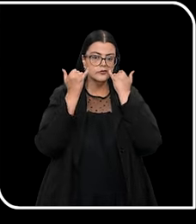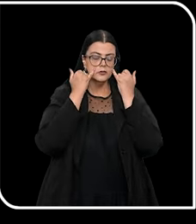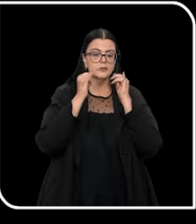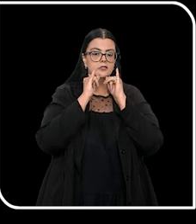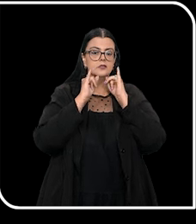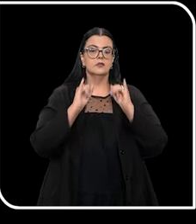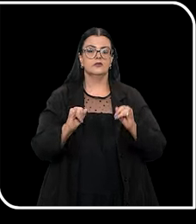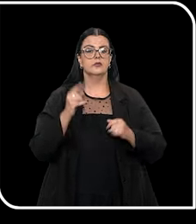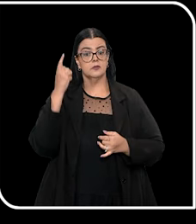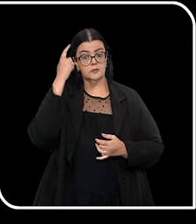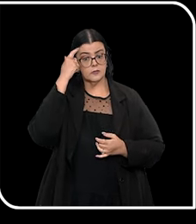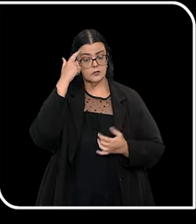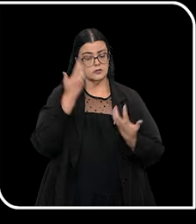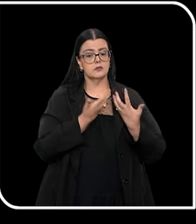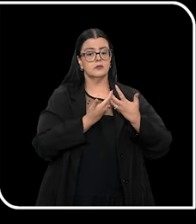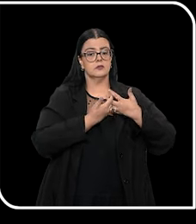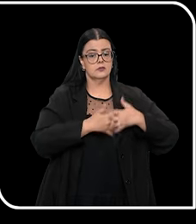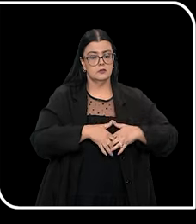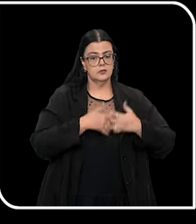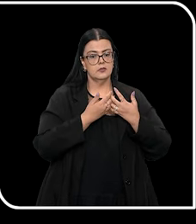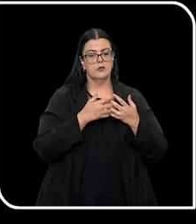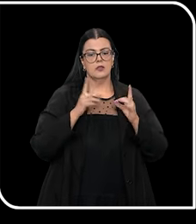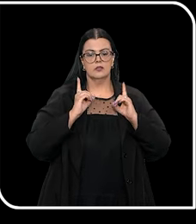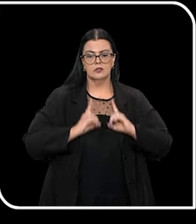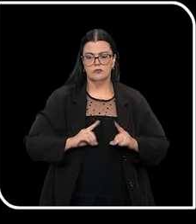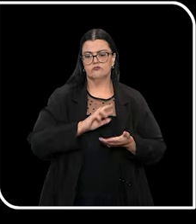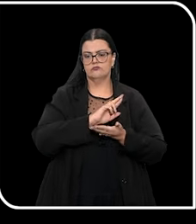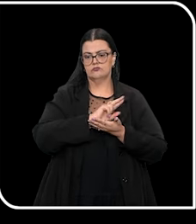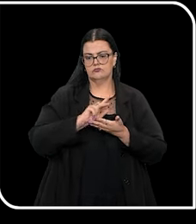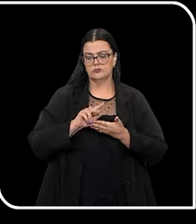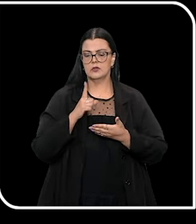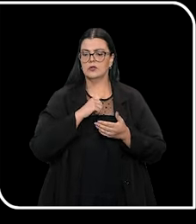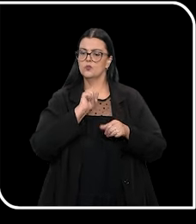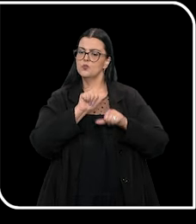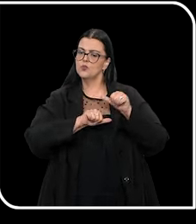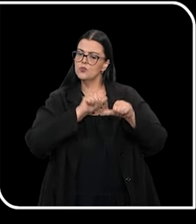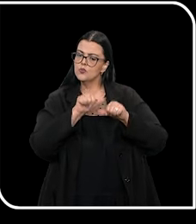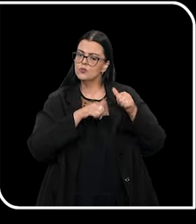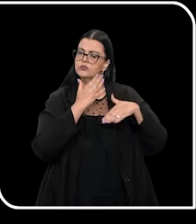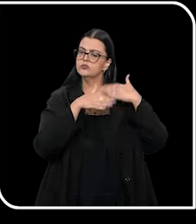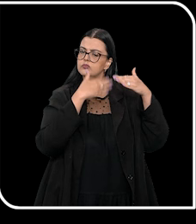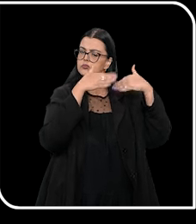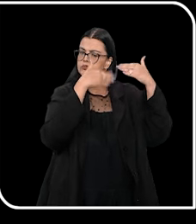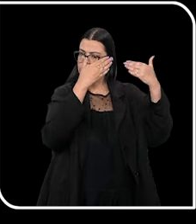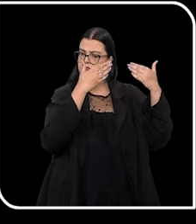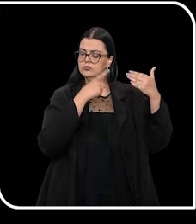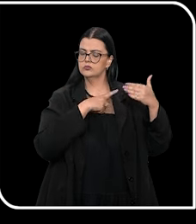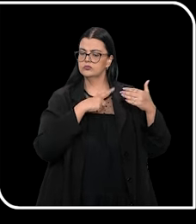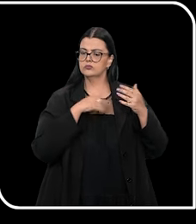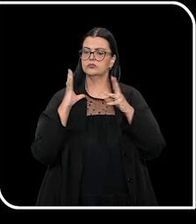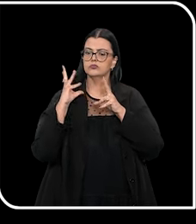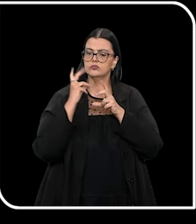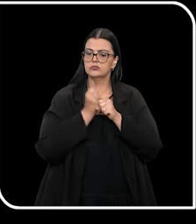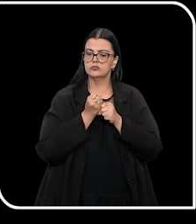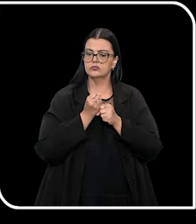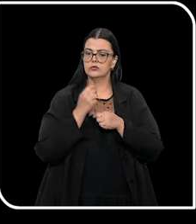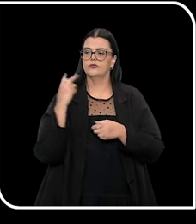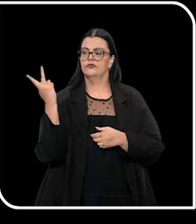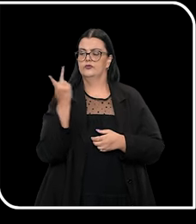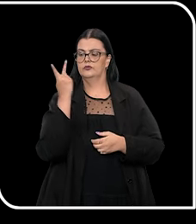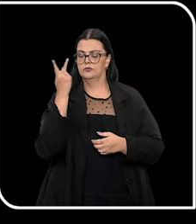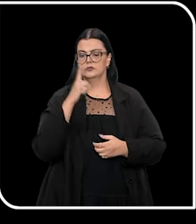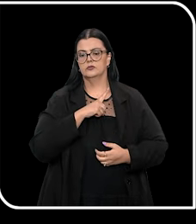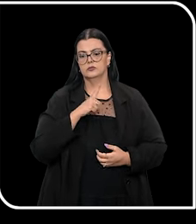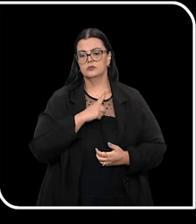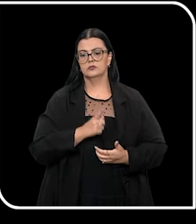informações Mas se a gente Para para pensar as deficiências elas são elas vão mudando ao longo da da nossa existência a visão a